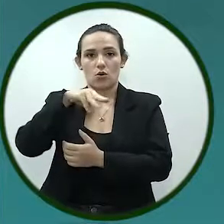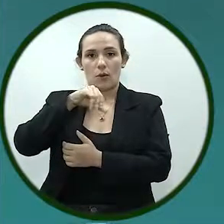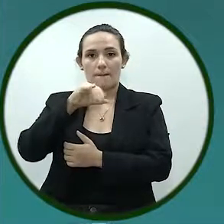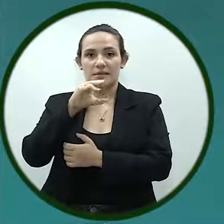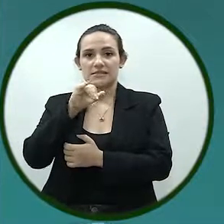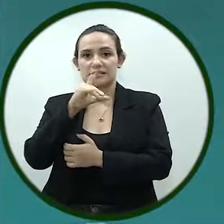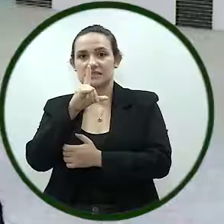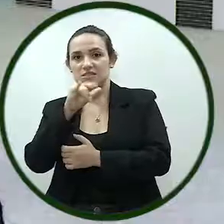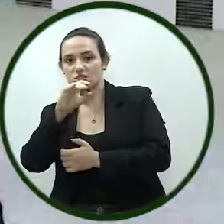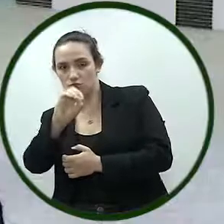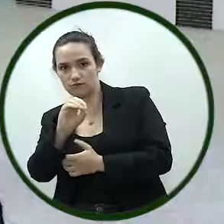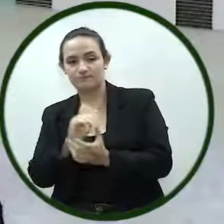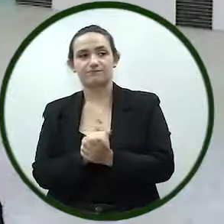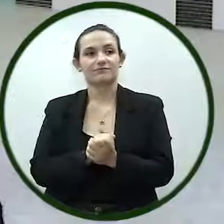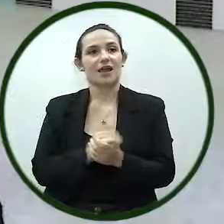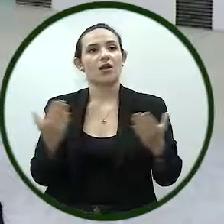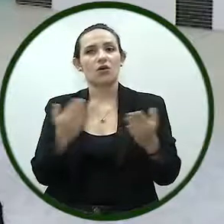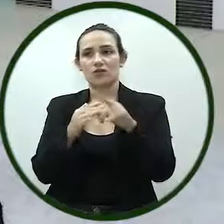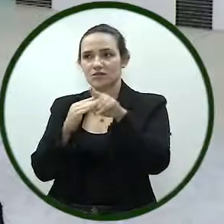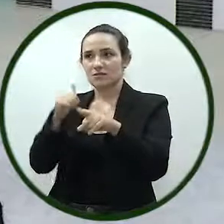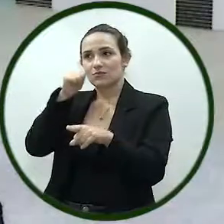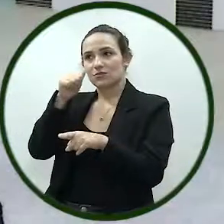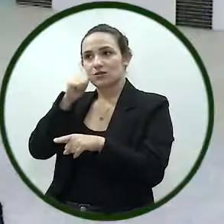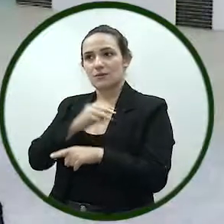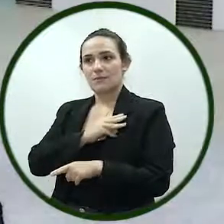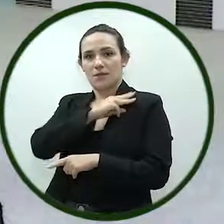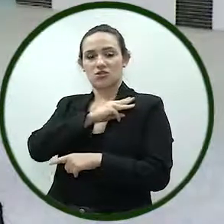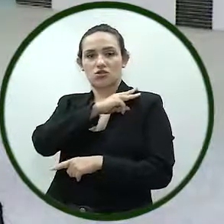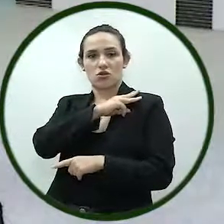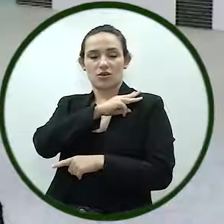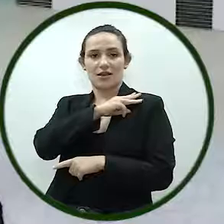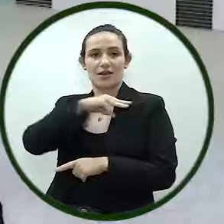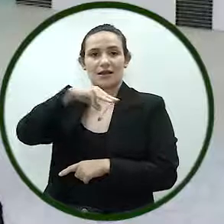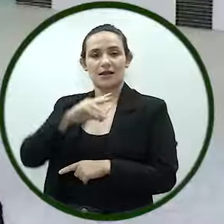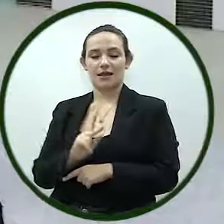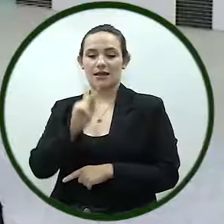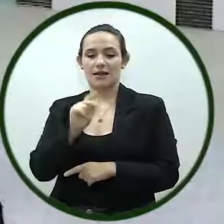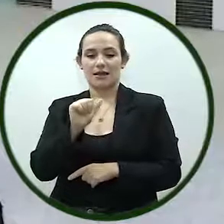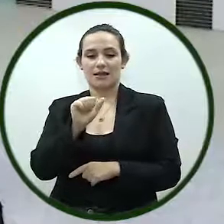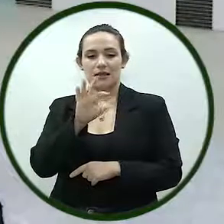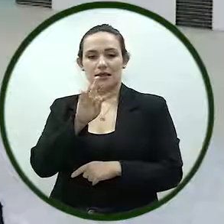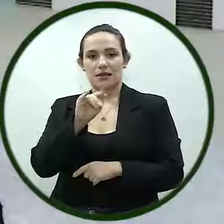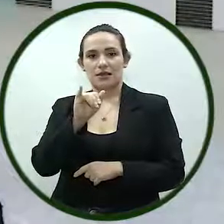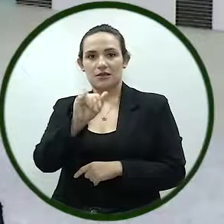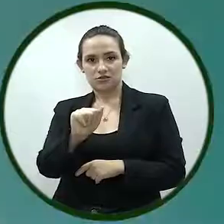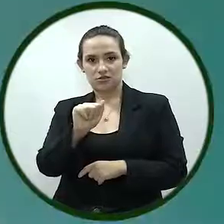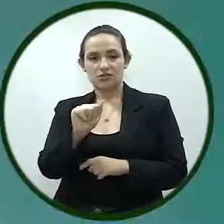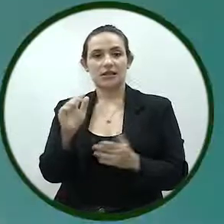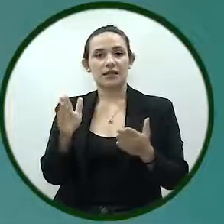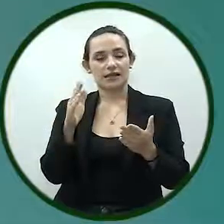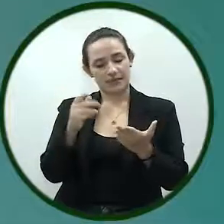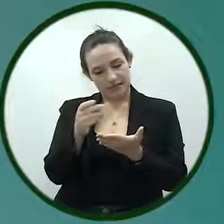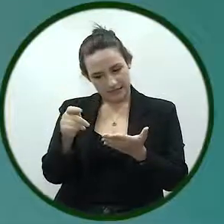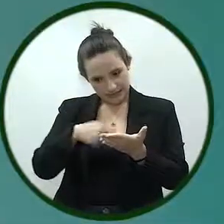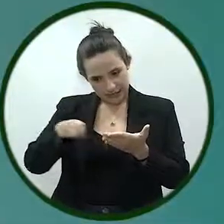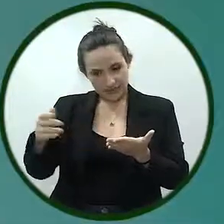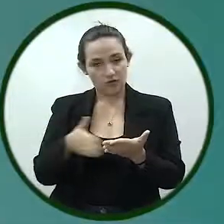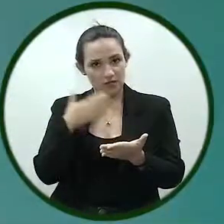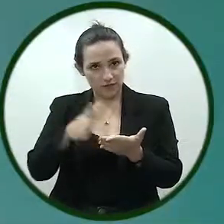aqui com a gente, Major Kátia, autora do livro Mediadores Psicossociais da Violência. Seja bem-vinda. Obrigada